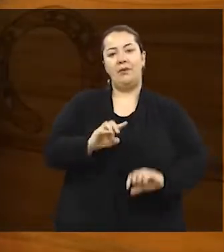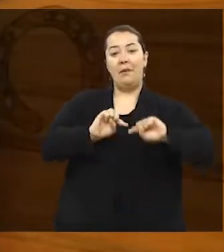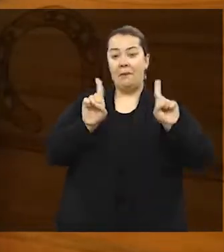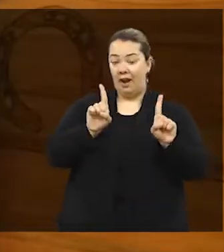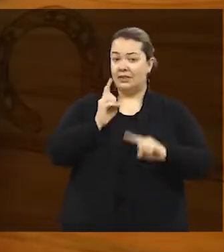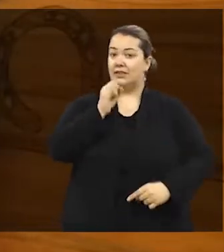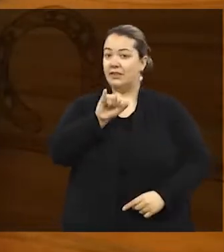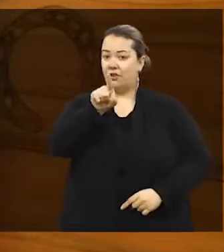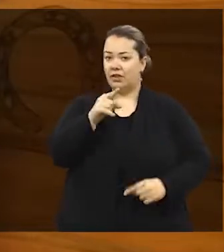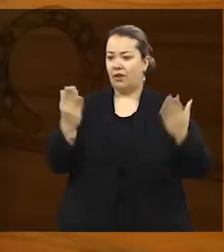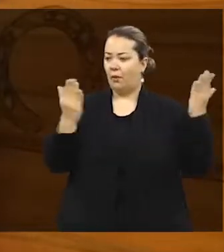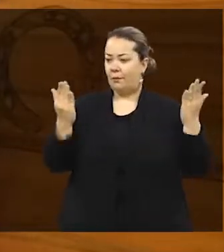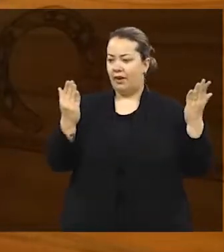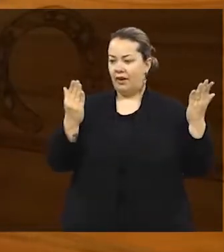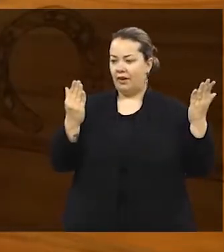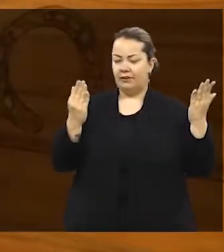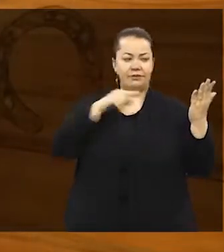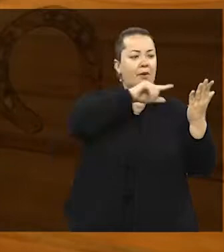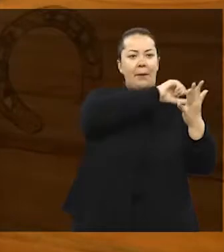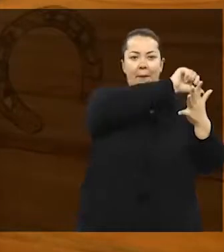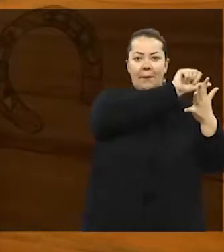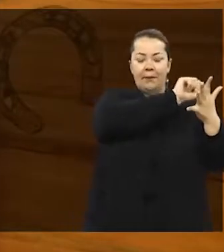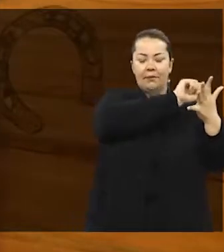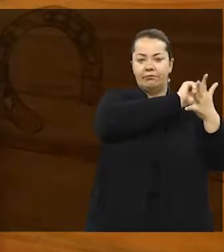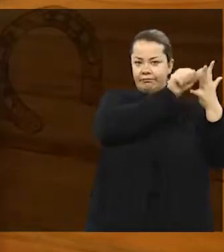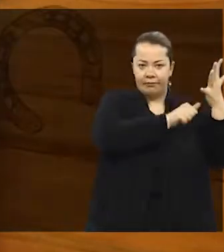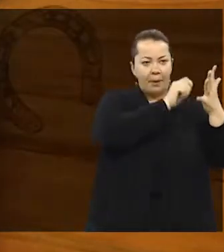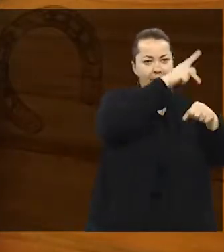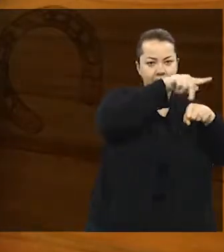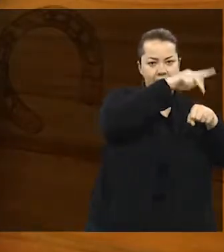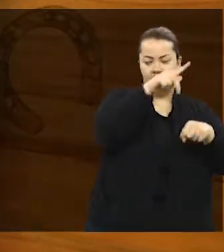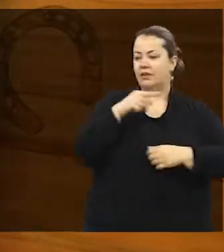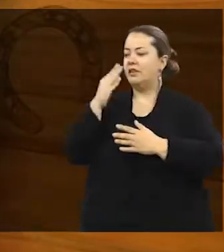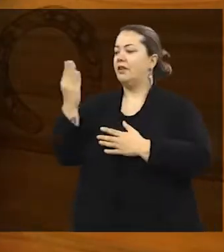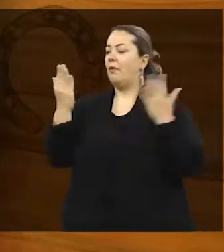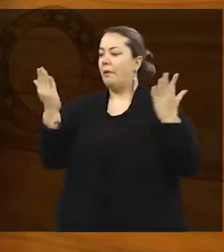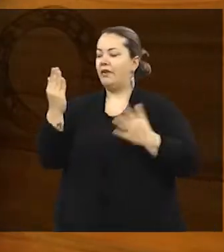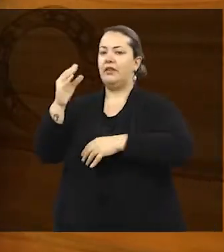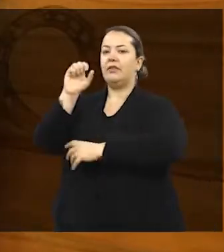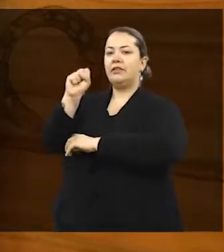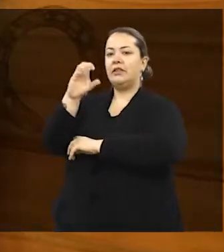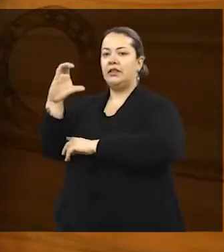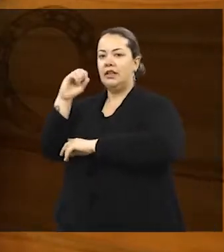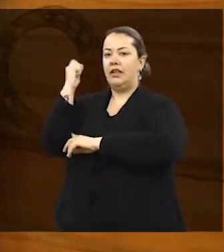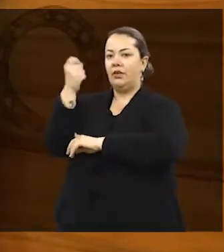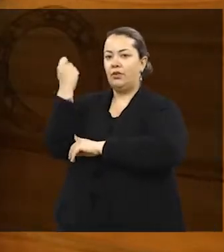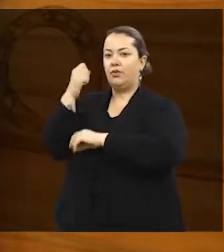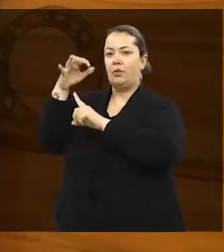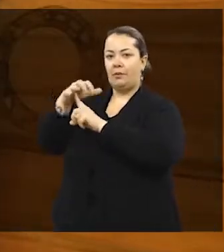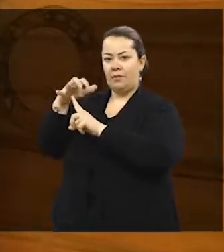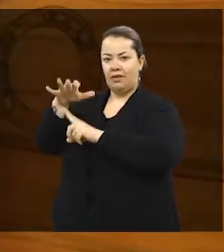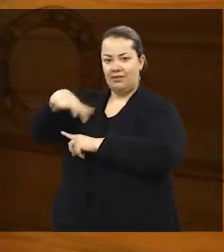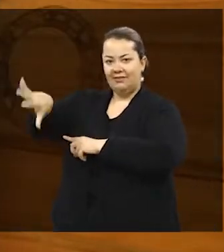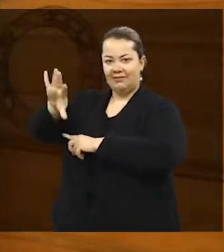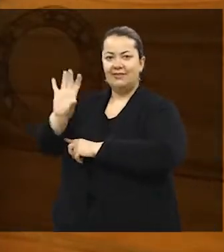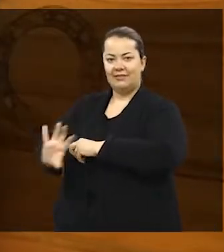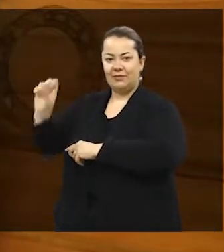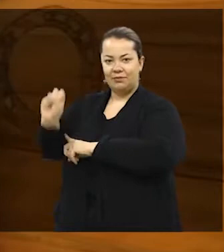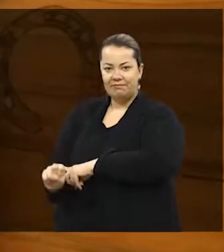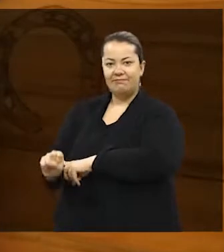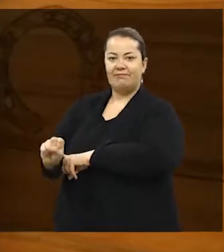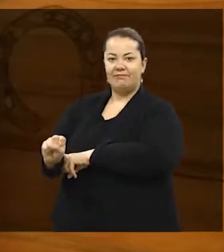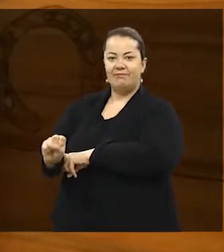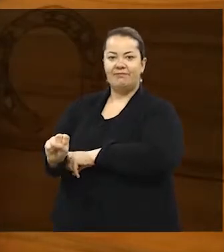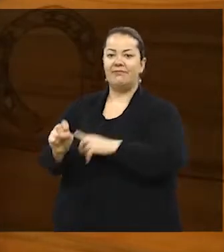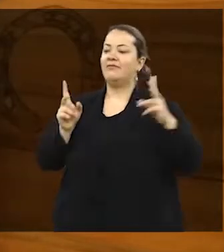Brasil. Isso por território. Já se juntarmos só a região sul, composta pelo